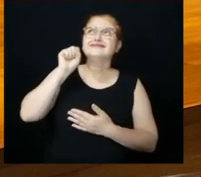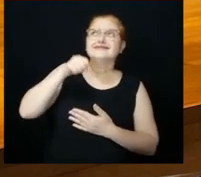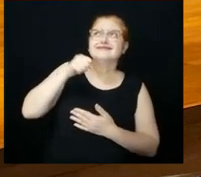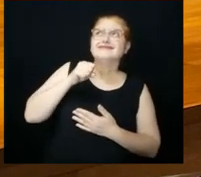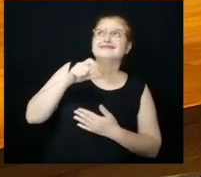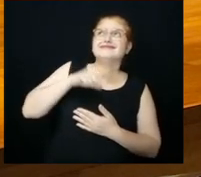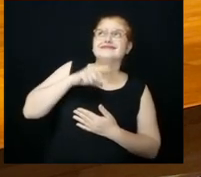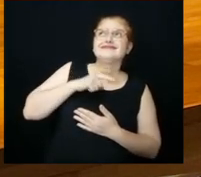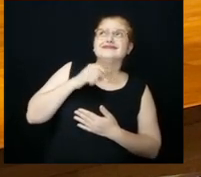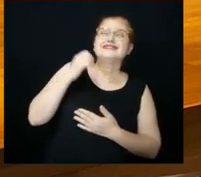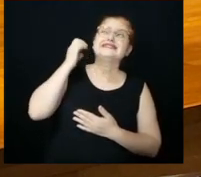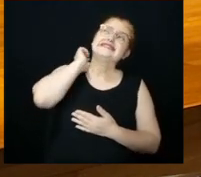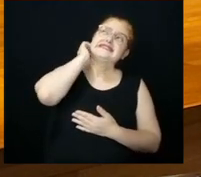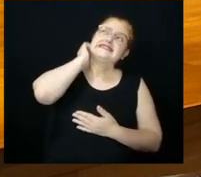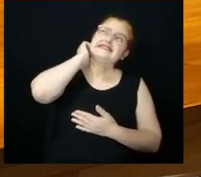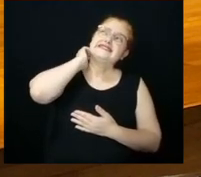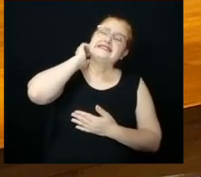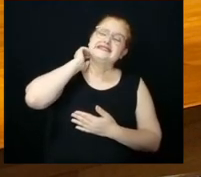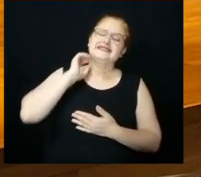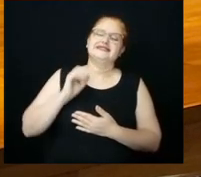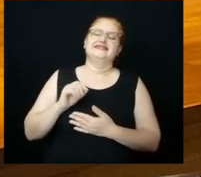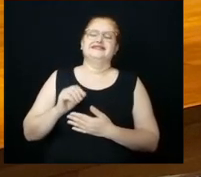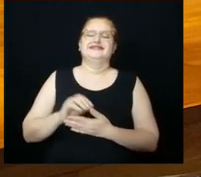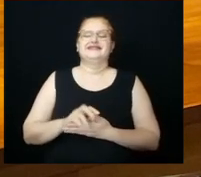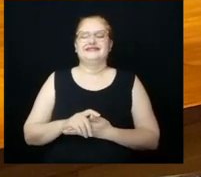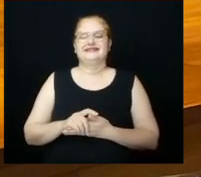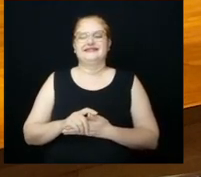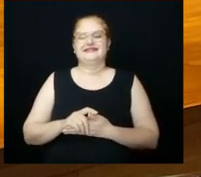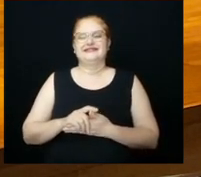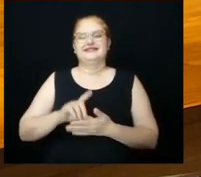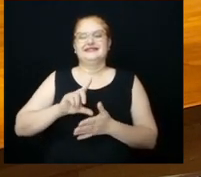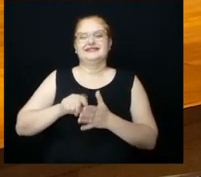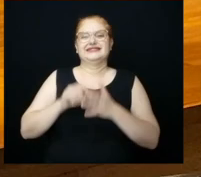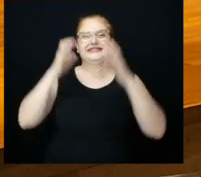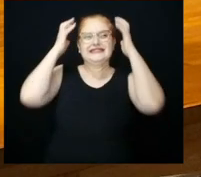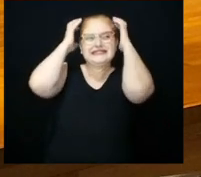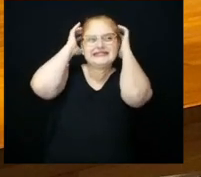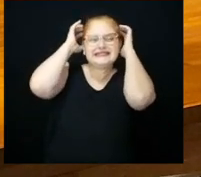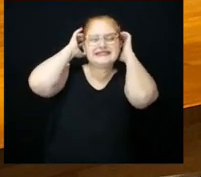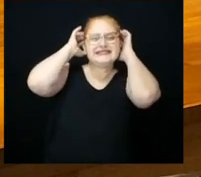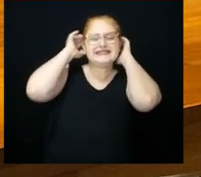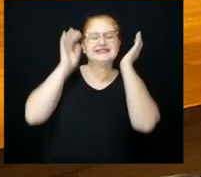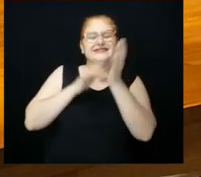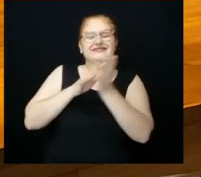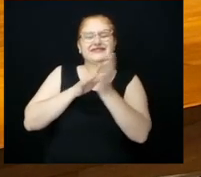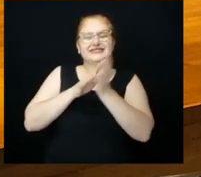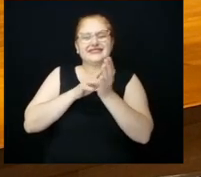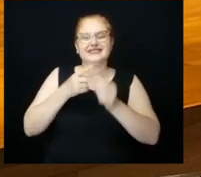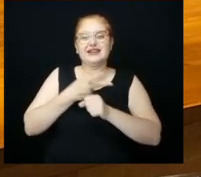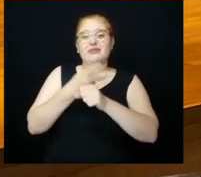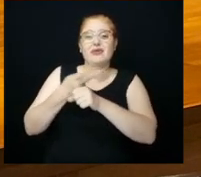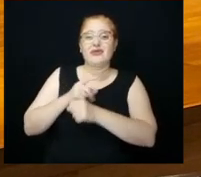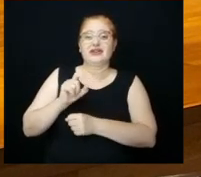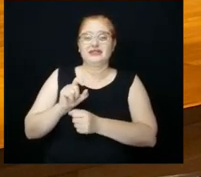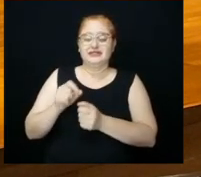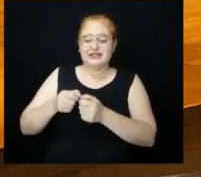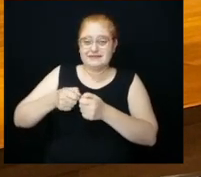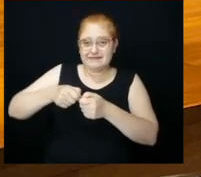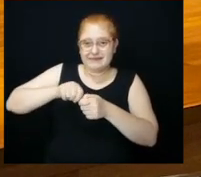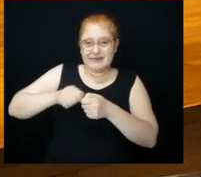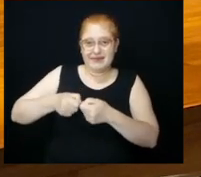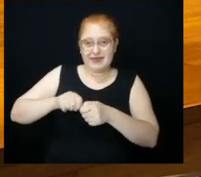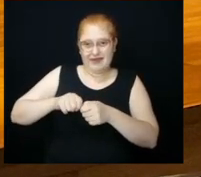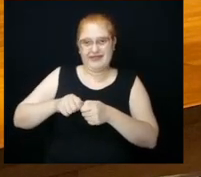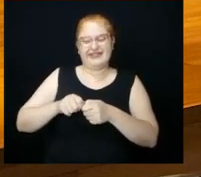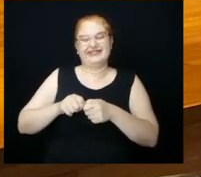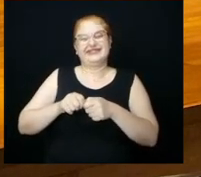Aqui? Depois coçava já com as duas mãos, e depois começava a fingir que estava a procurar piolhos. Não